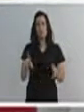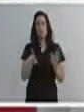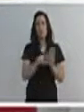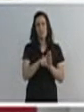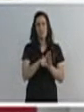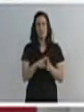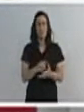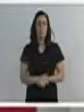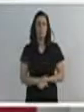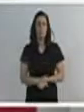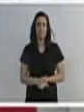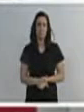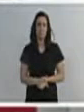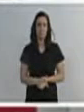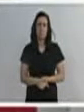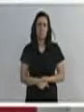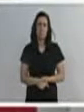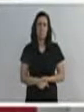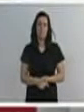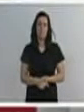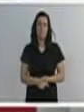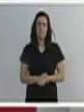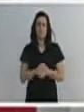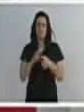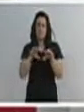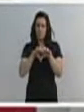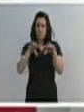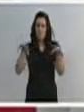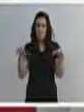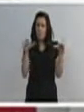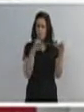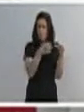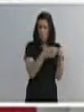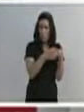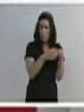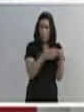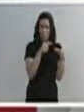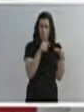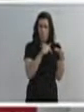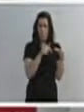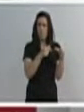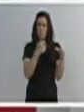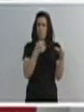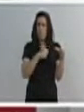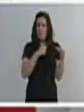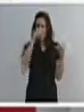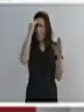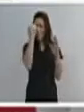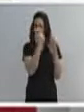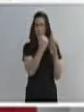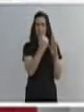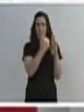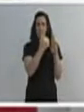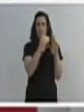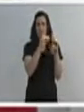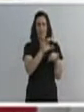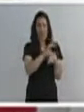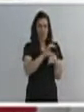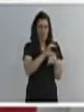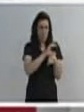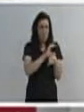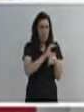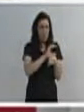Então, separar uma determinada categoria da isenção é ferir frontalmente